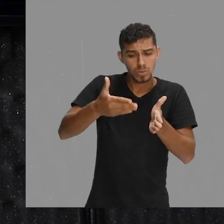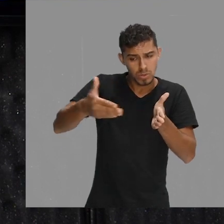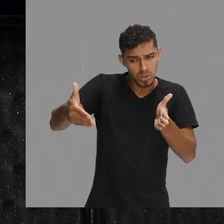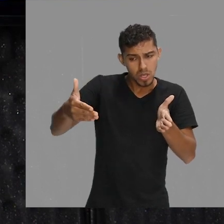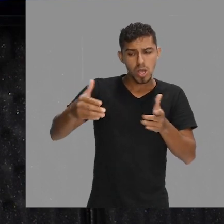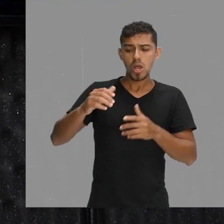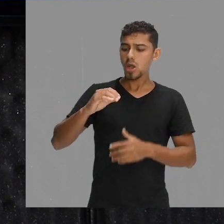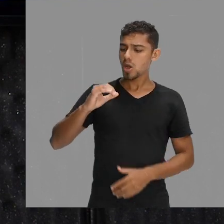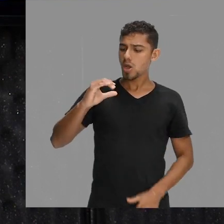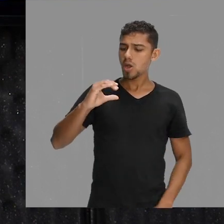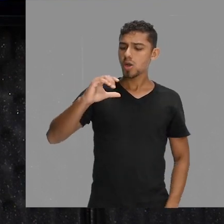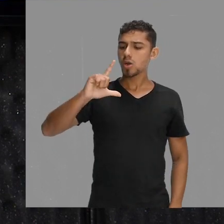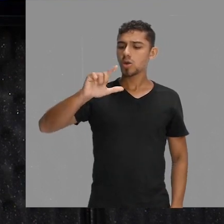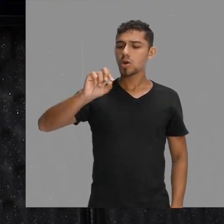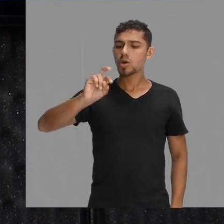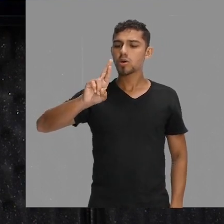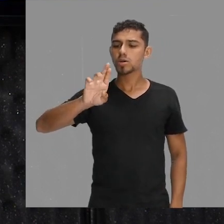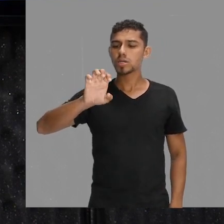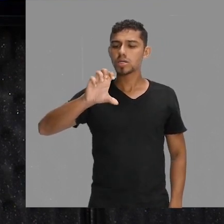cloreto de cálcio,